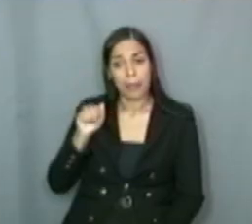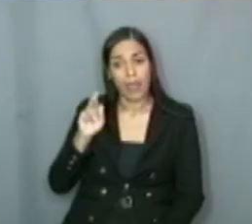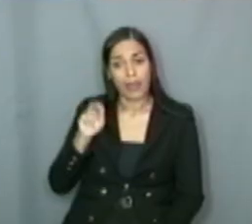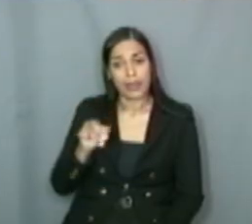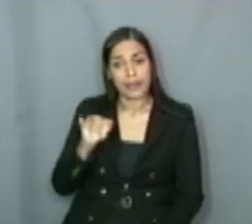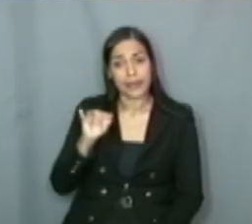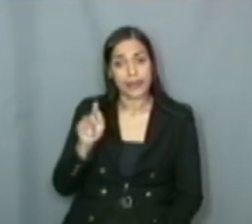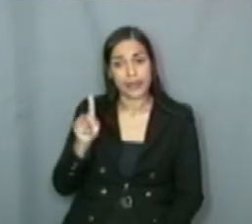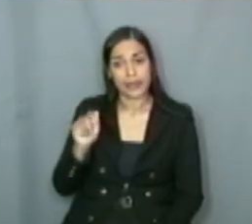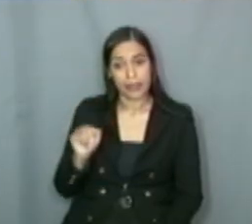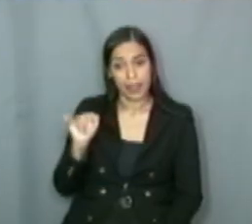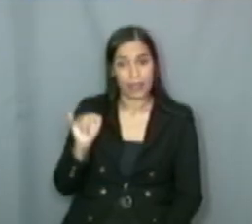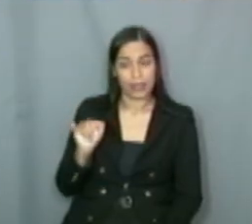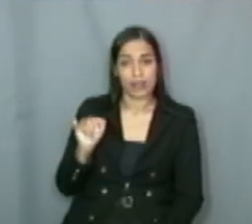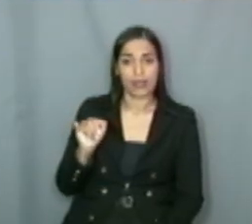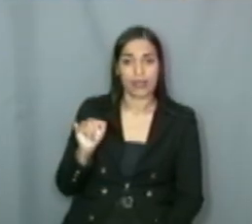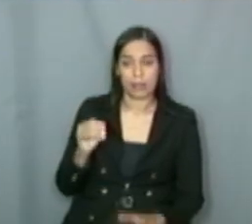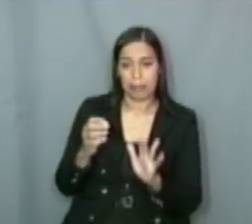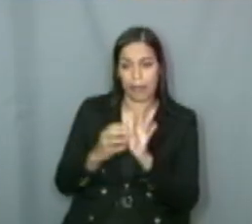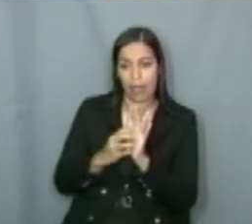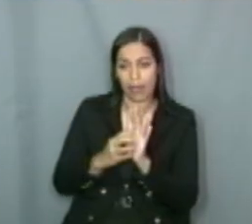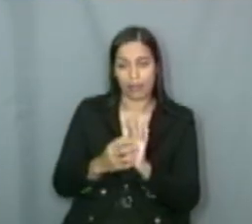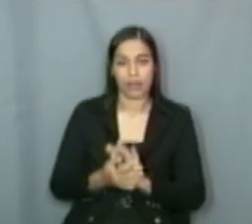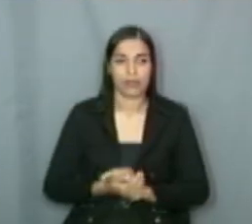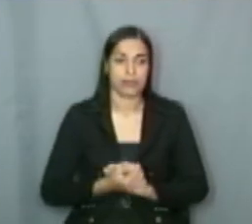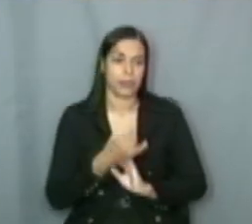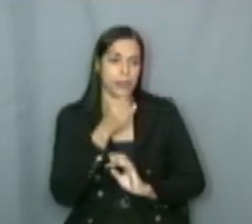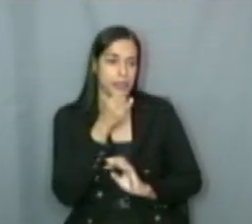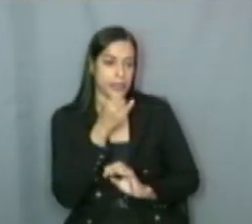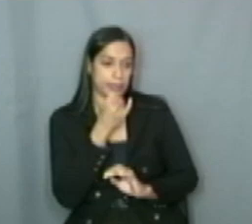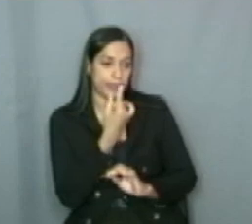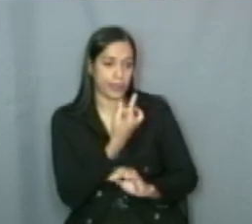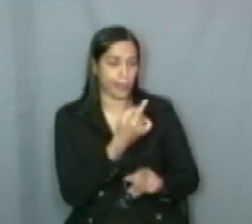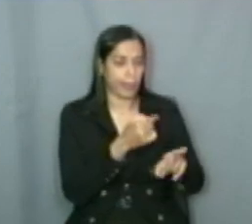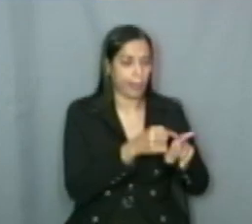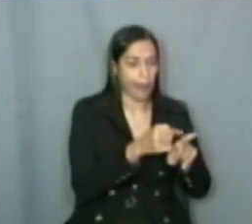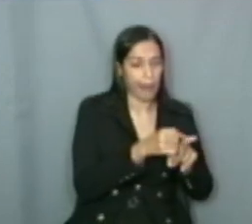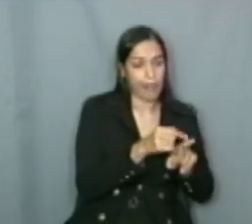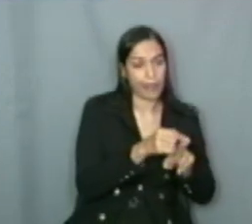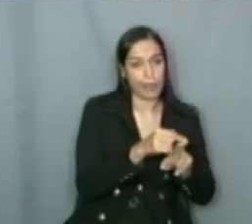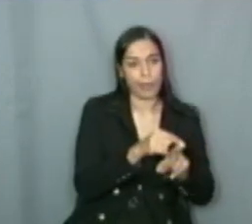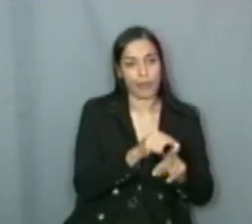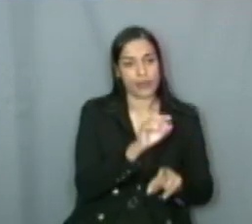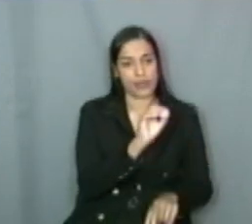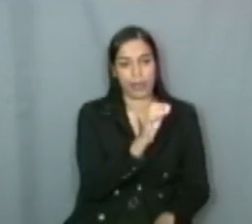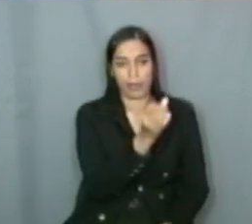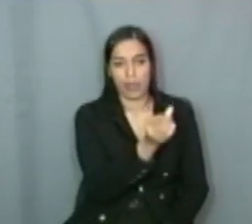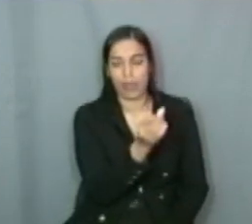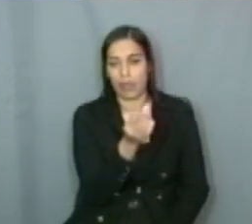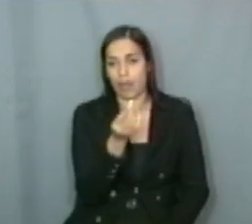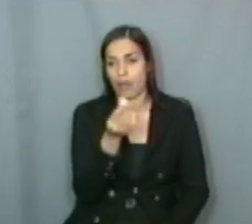Um bairro é tom 06, outro bairro é tom 011, outro bairro é não sei o quê.